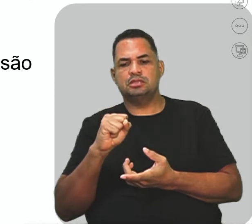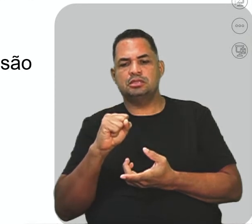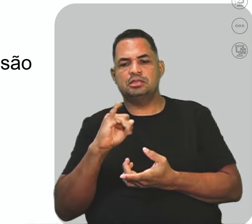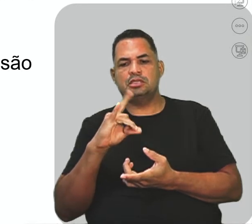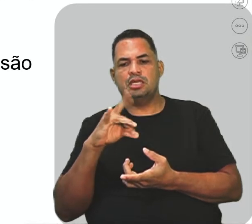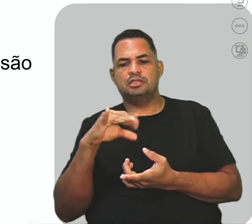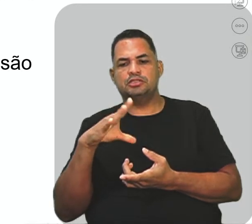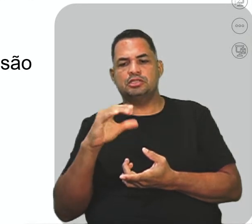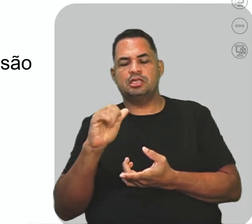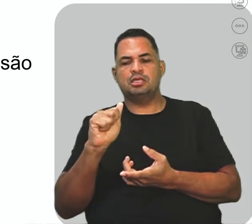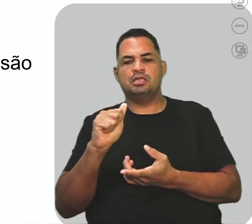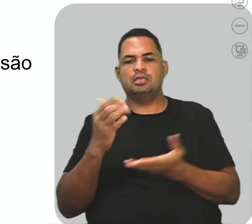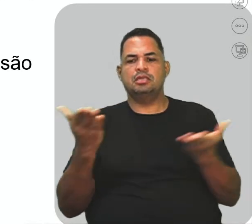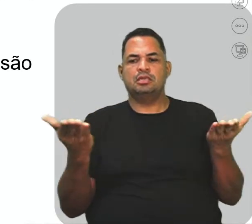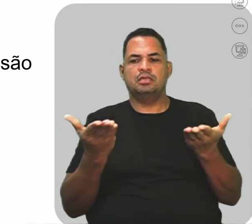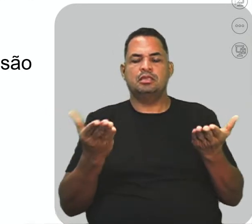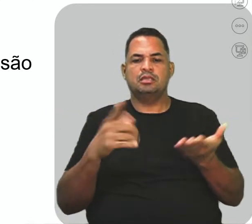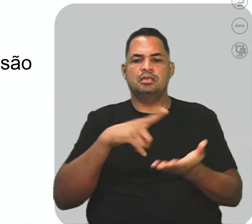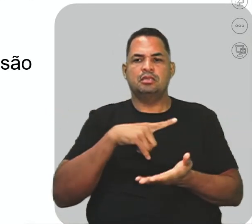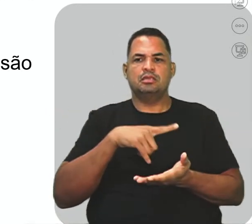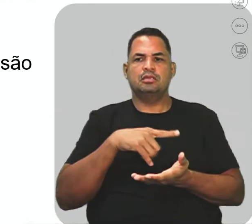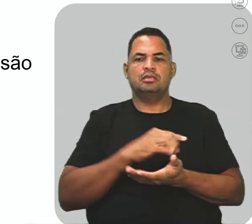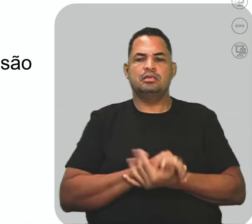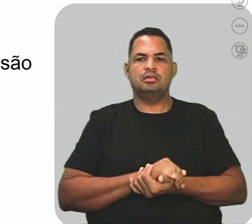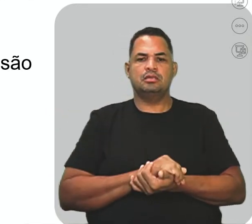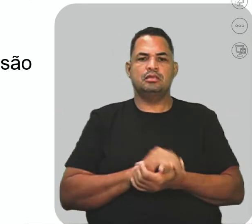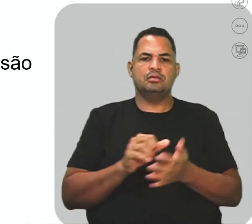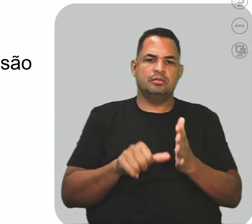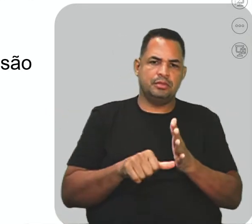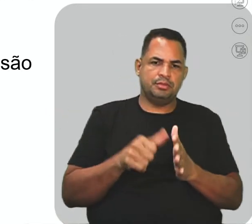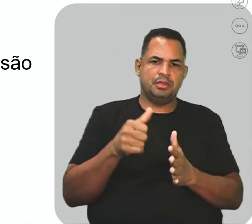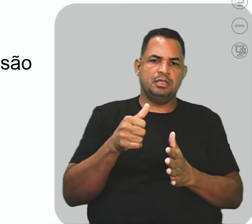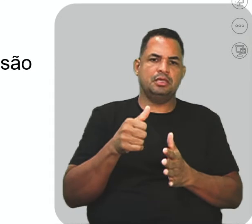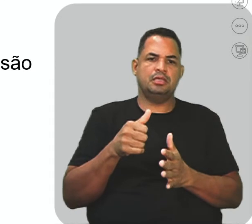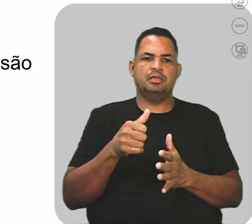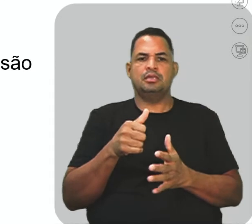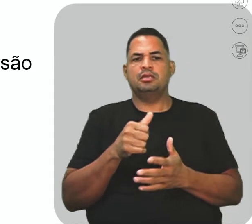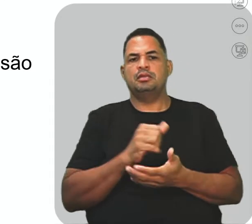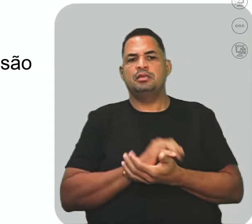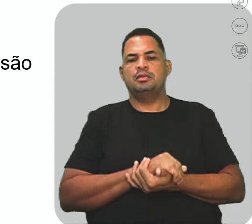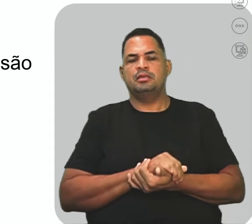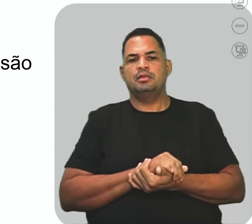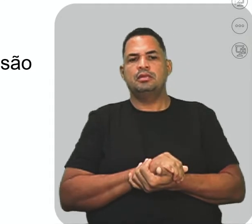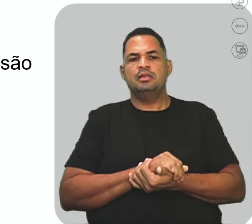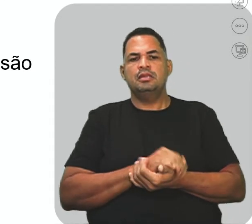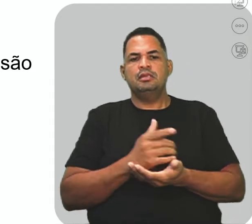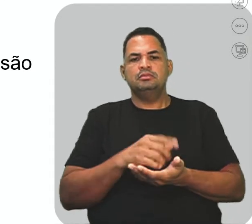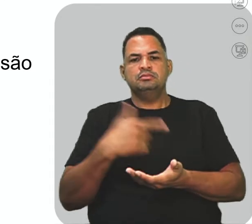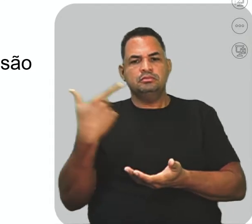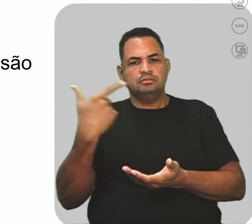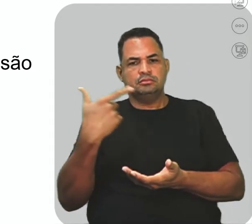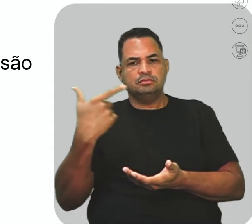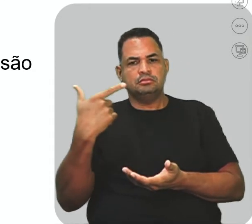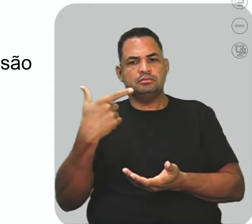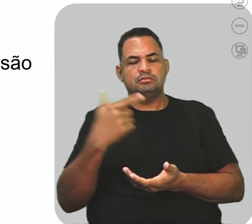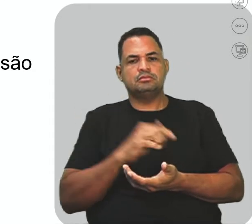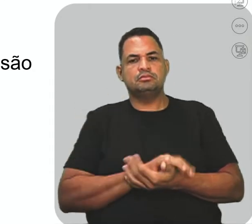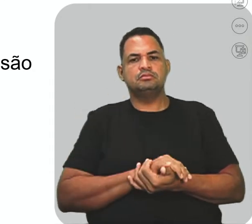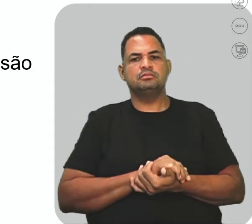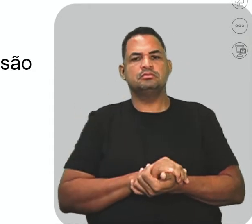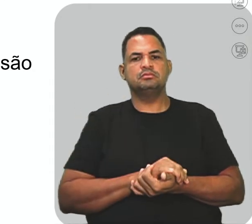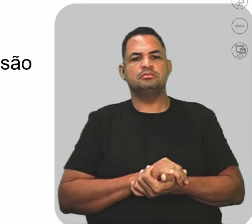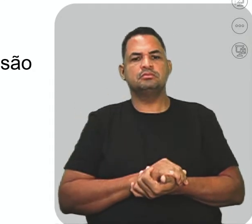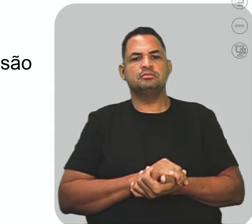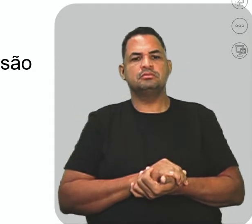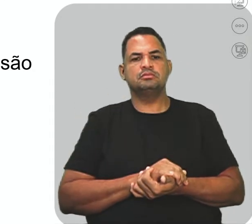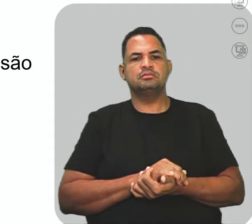sindética. Né? Lembrando que a gente fez aquele jogo? Primeira oração, né? E aqui segunda oração. A